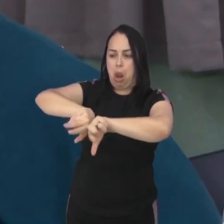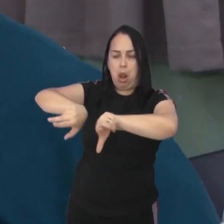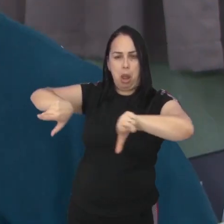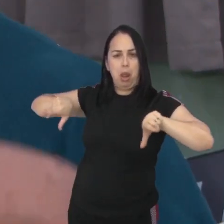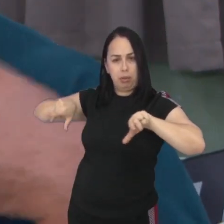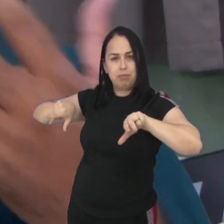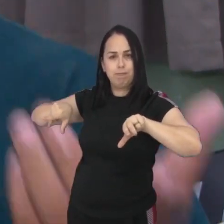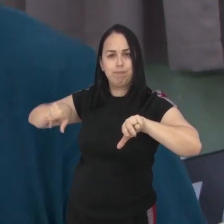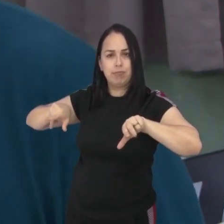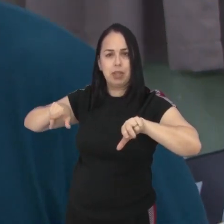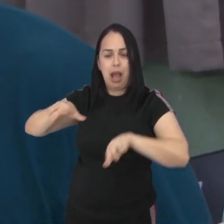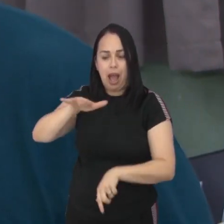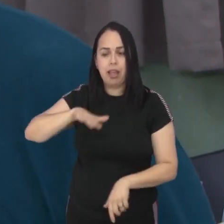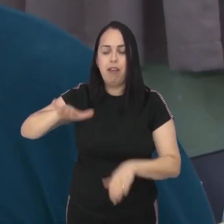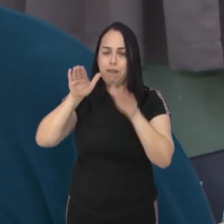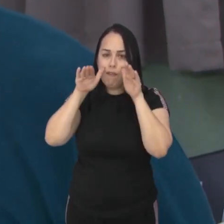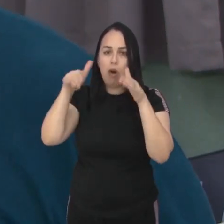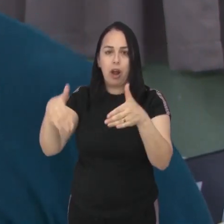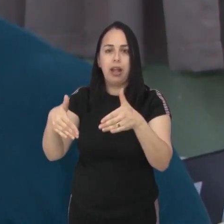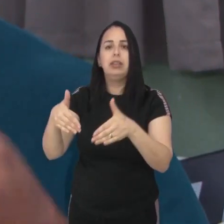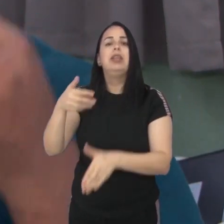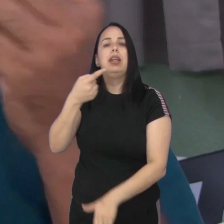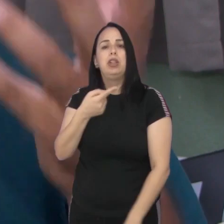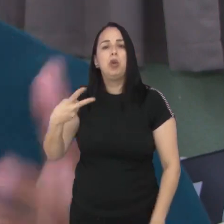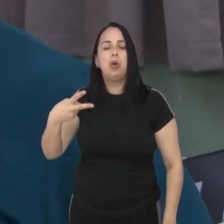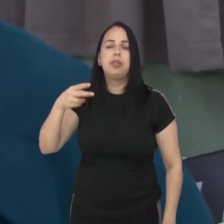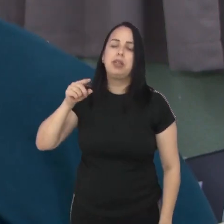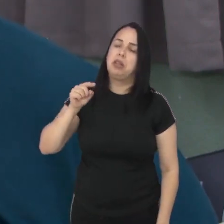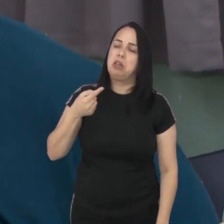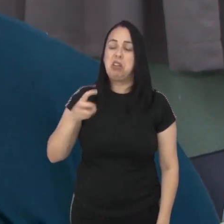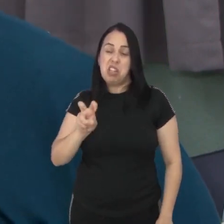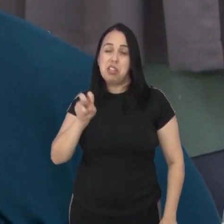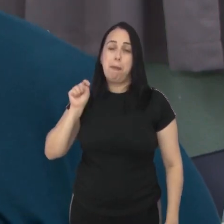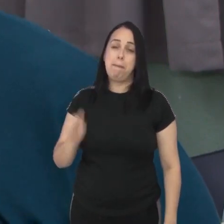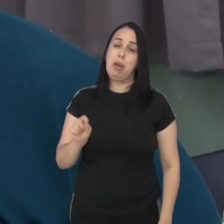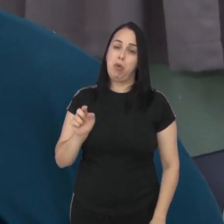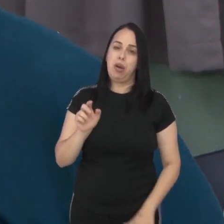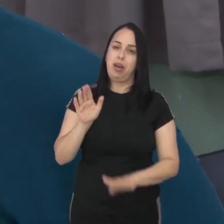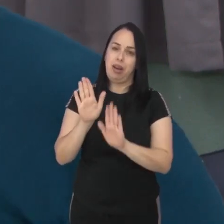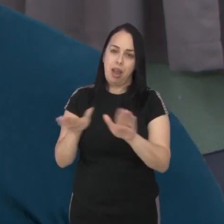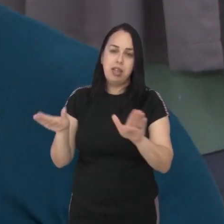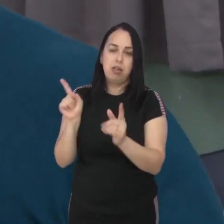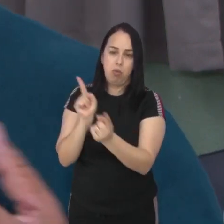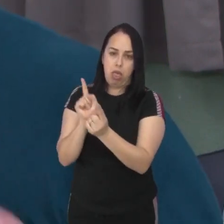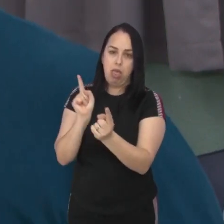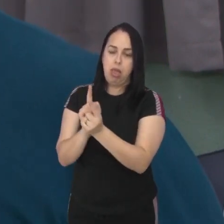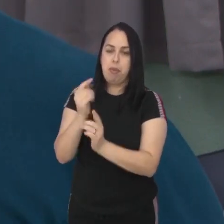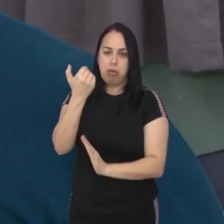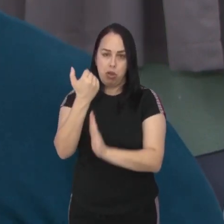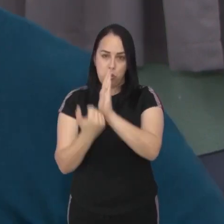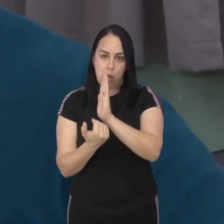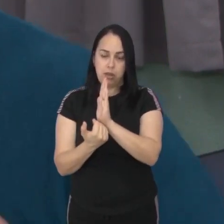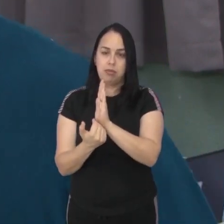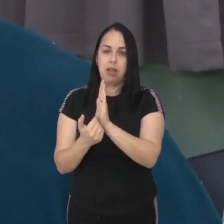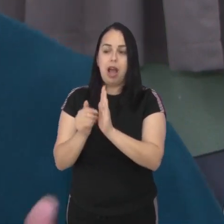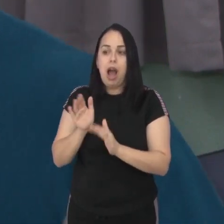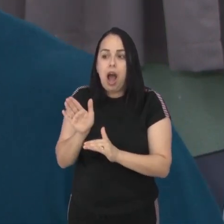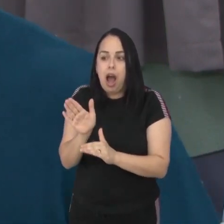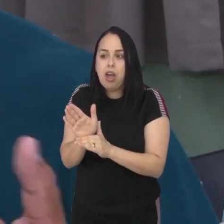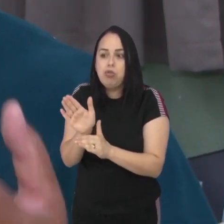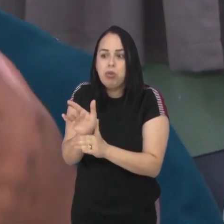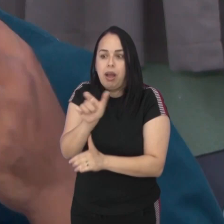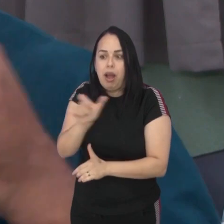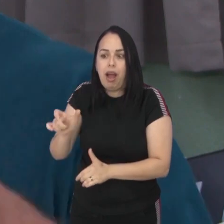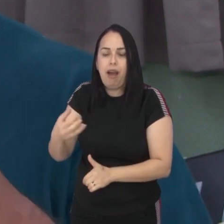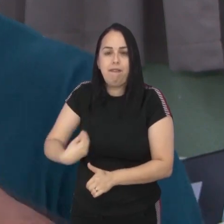Tech Challenge, outras ações que são feitas para a cidade, são 12 mil crianças, 15 mil crianças. Esse atendimento modifica